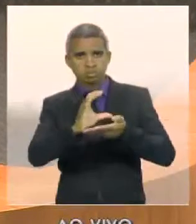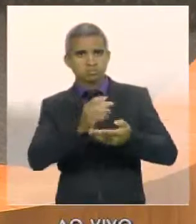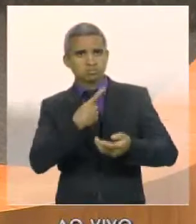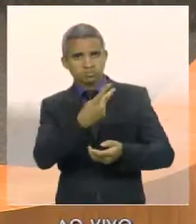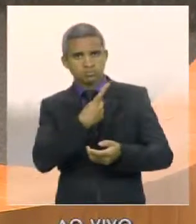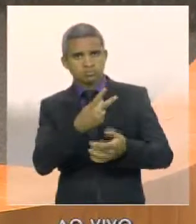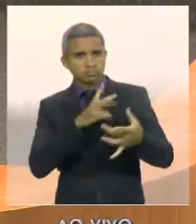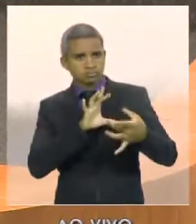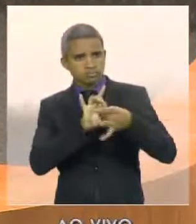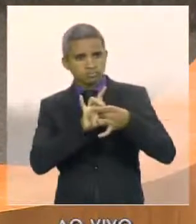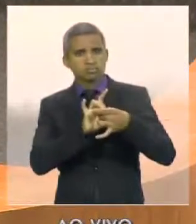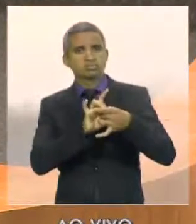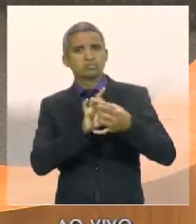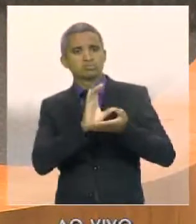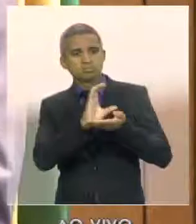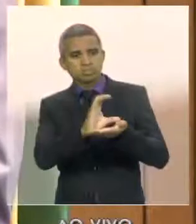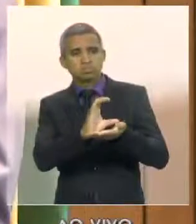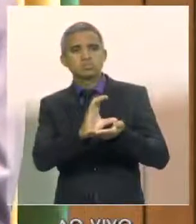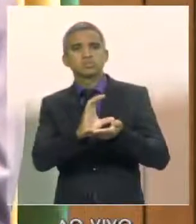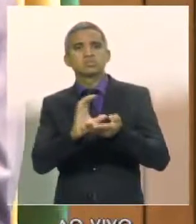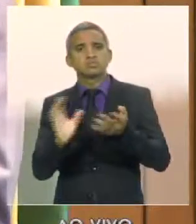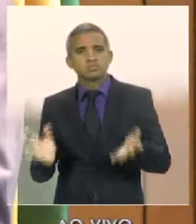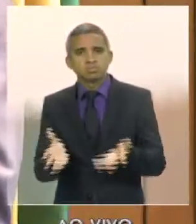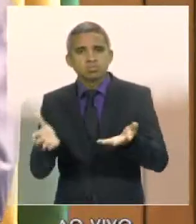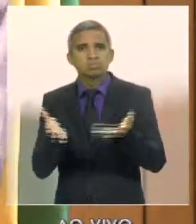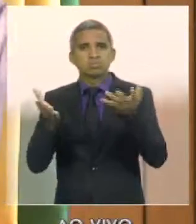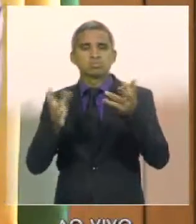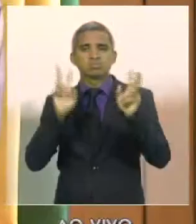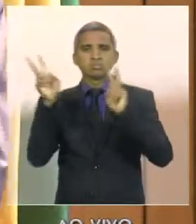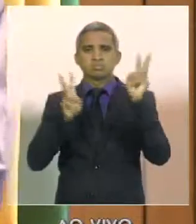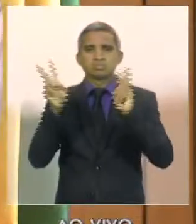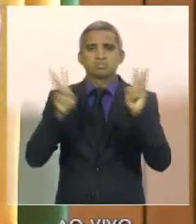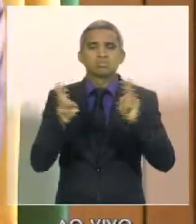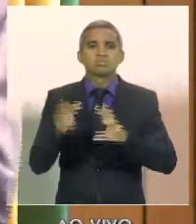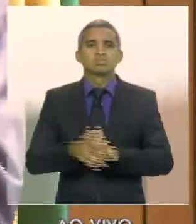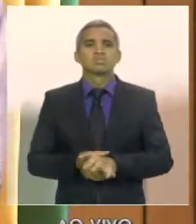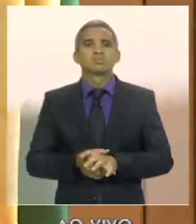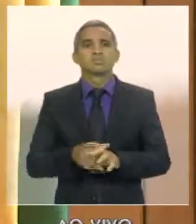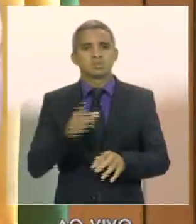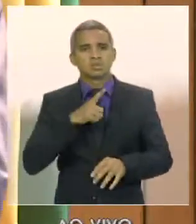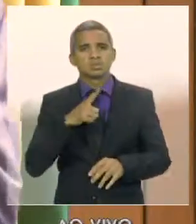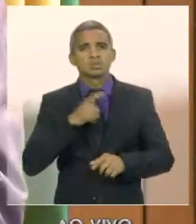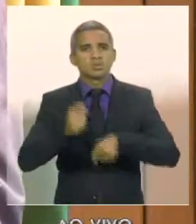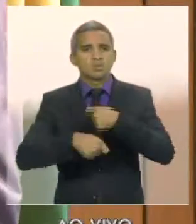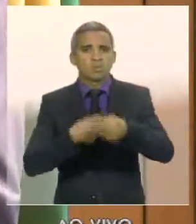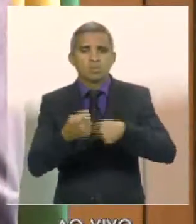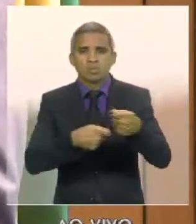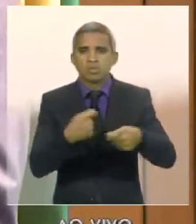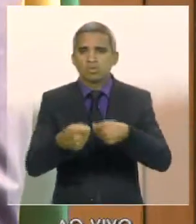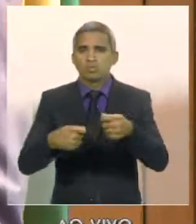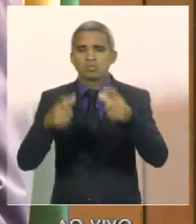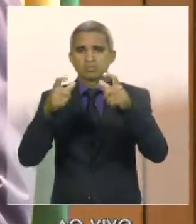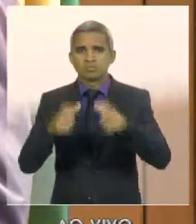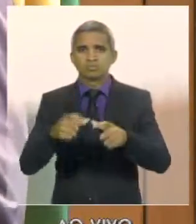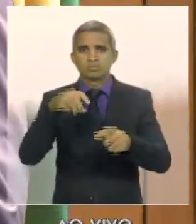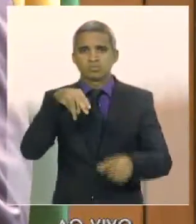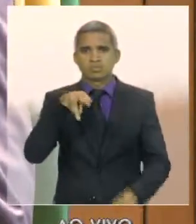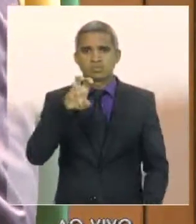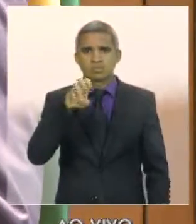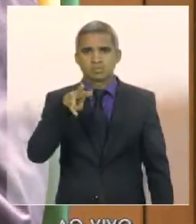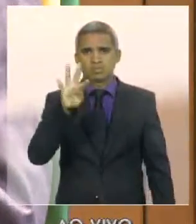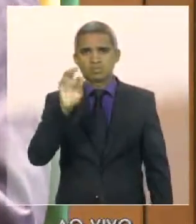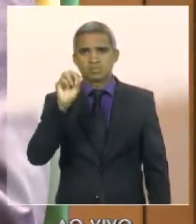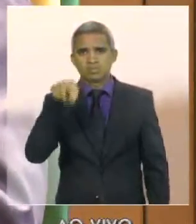grande iniciativa popular, que certamente fortaleceu a economia de Newton Belo nestes 4 dias, como também Pedro